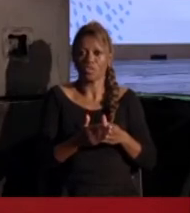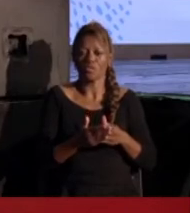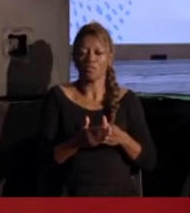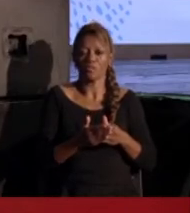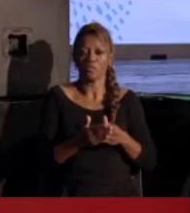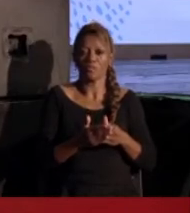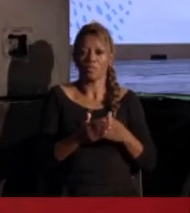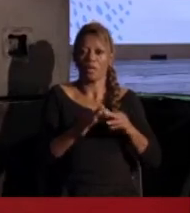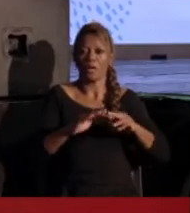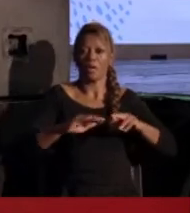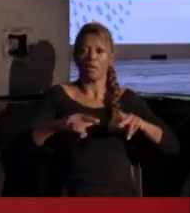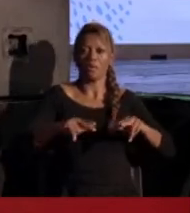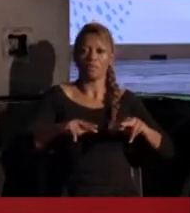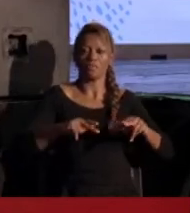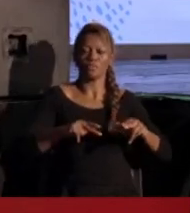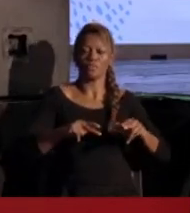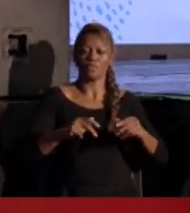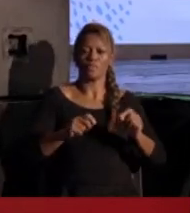A diferença entre,